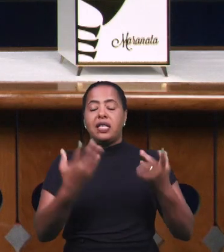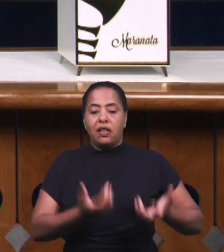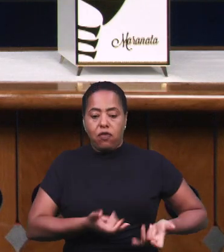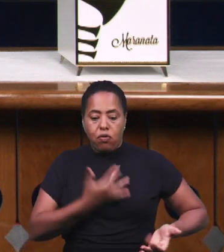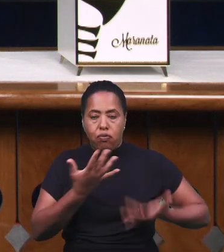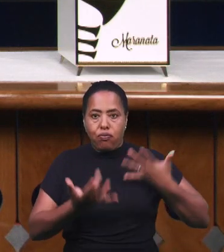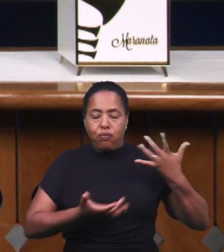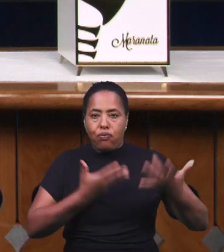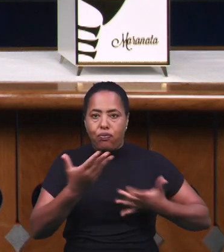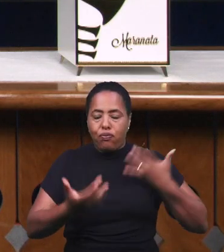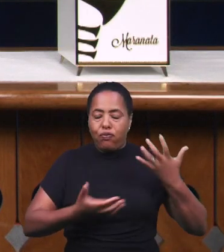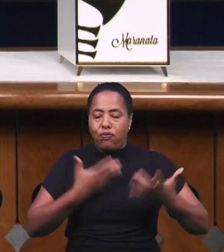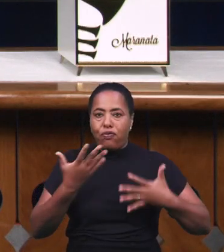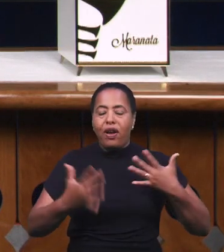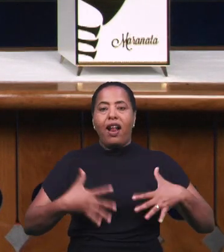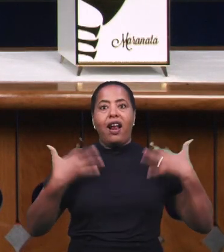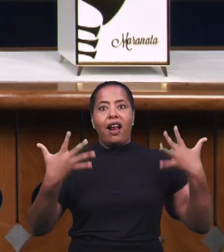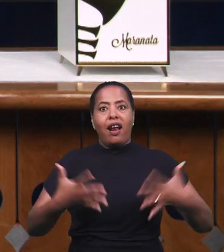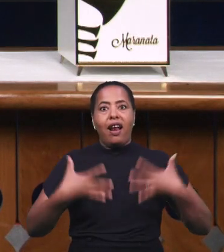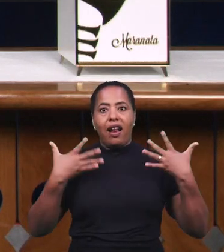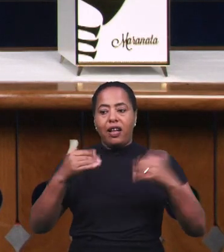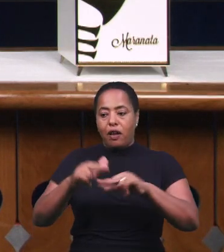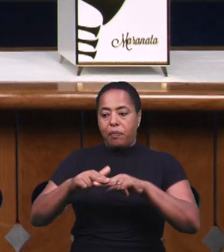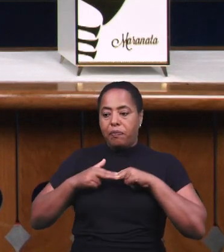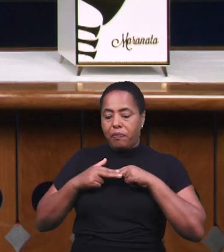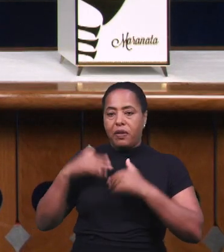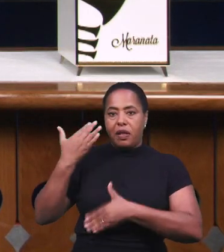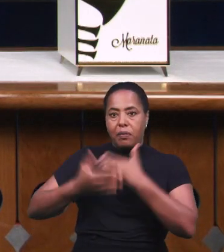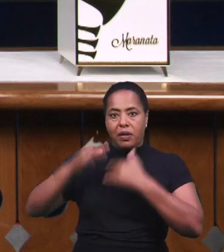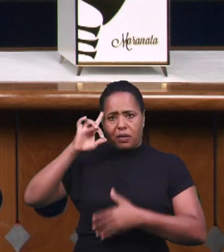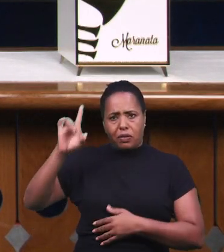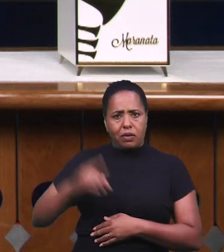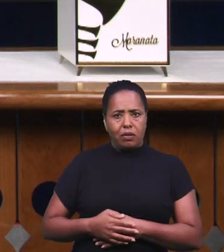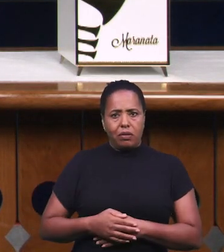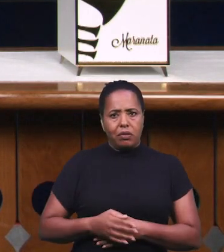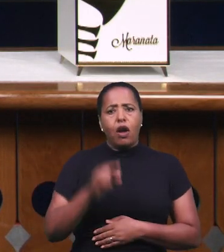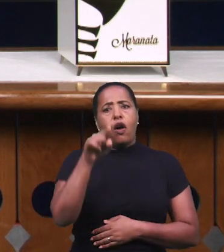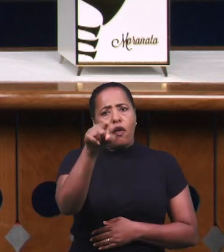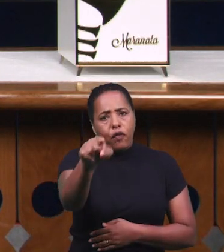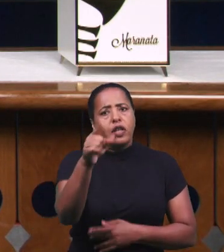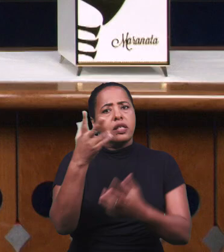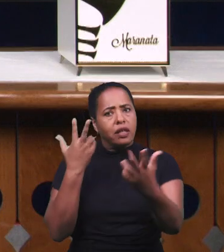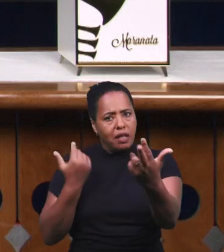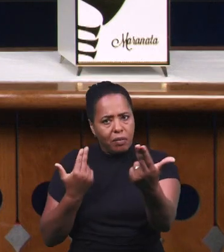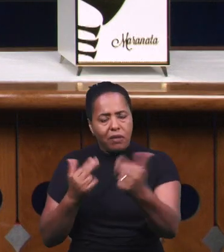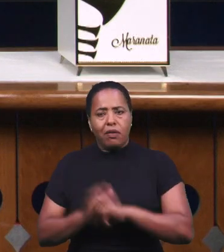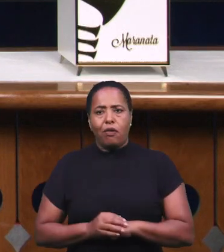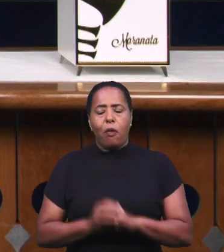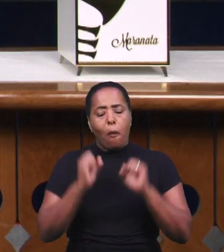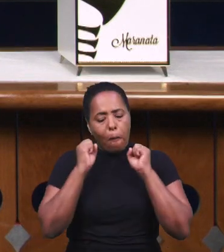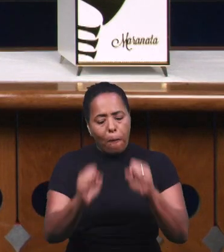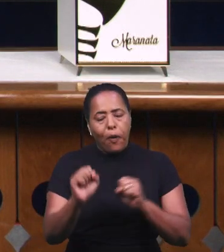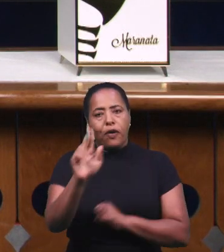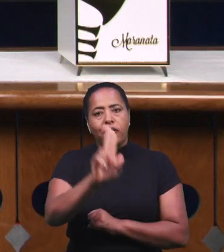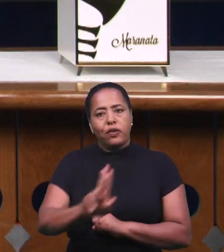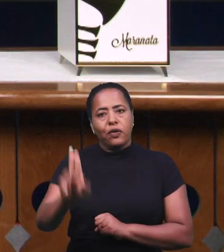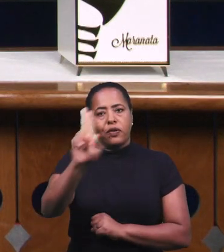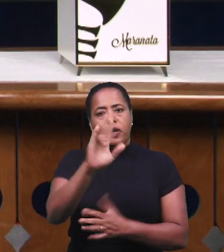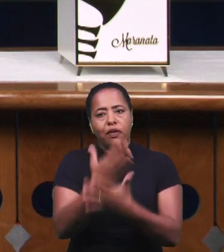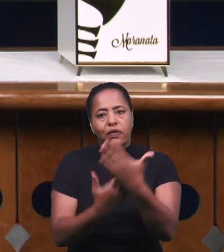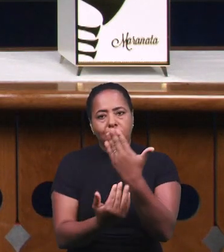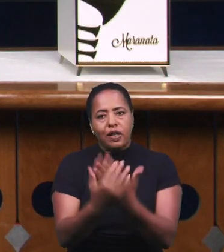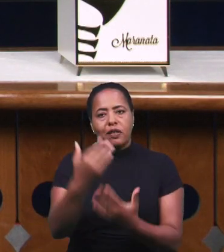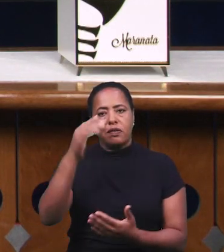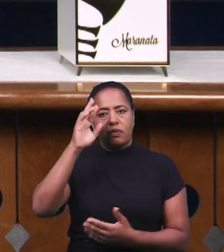pela presença de Deus. Você pode ser um instrumento nas mãos de Deus, se você